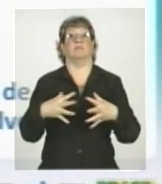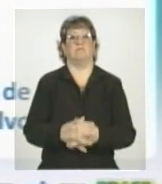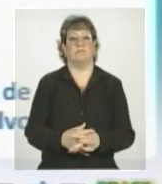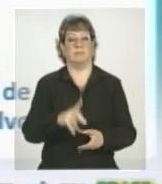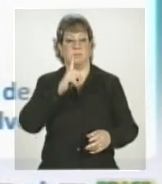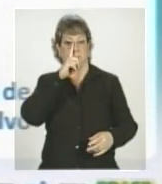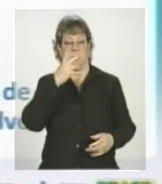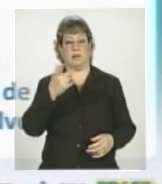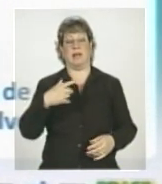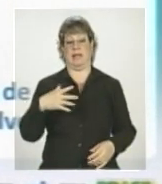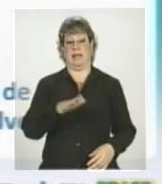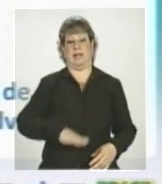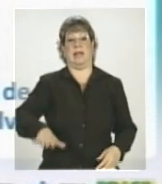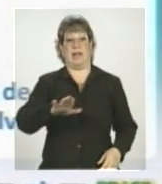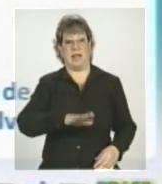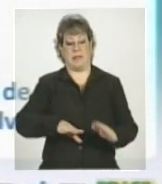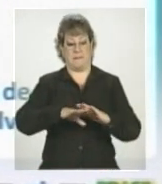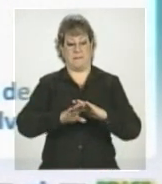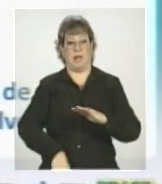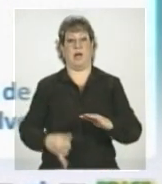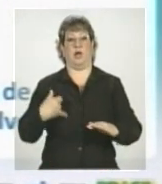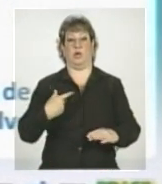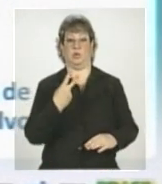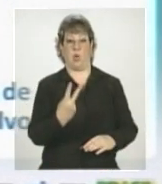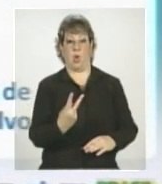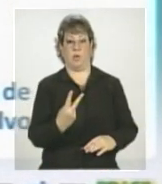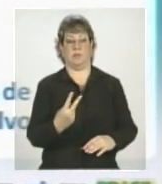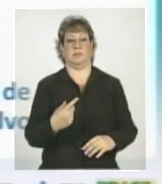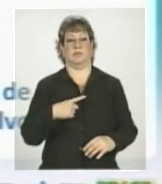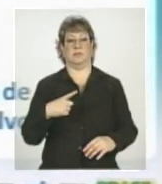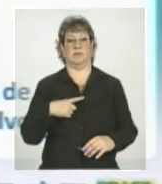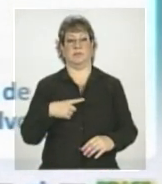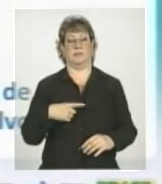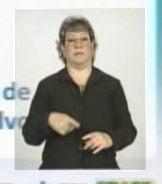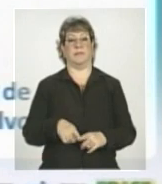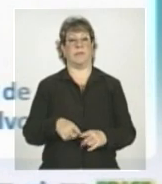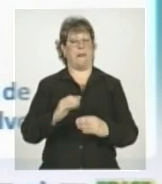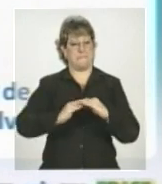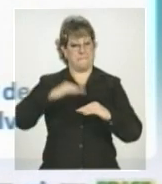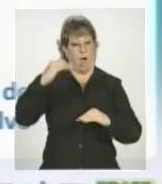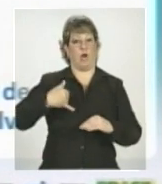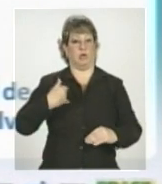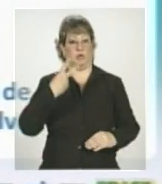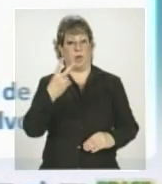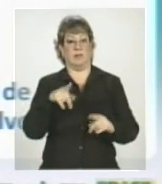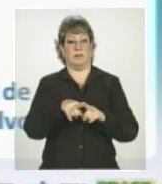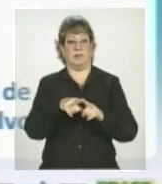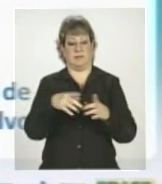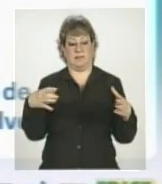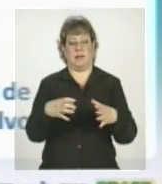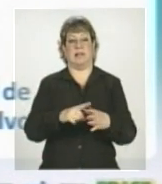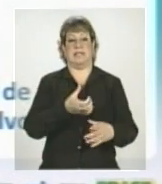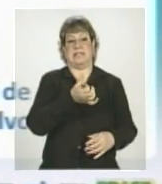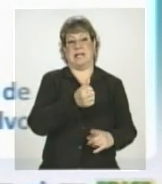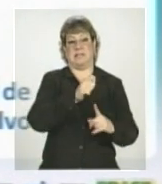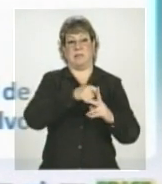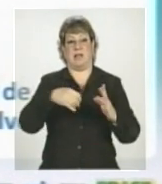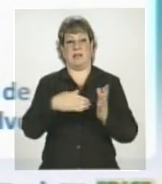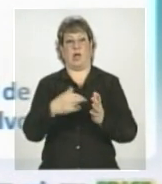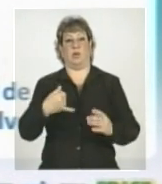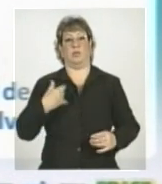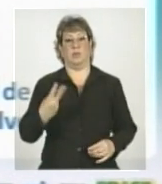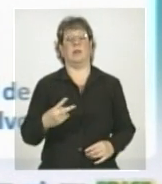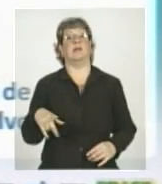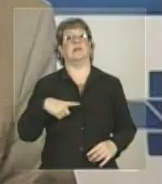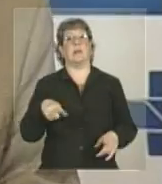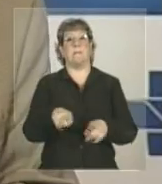Crianças menores de 2 anos e maiores de 6 meses, trabalhadores da saúde, porque o médico, enfermeiro, o profissional